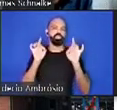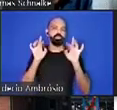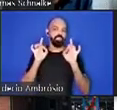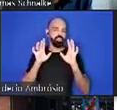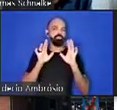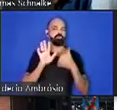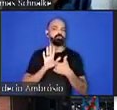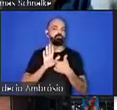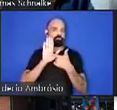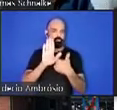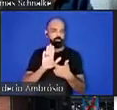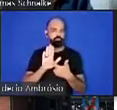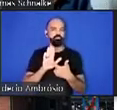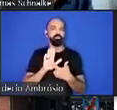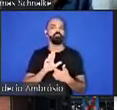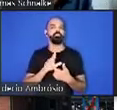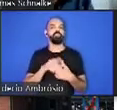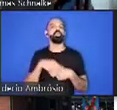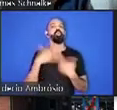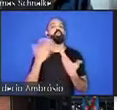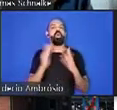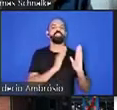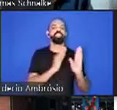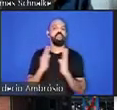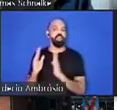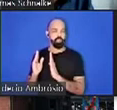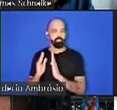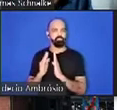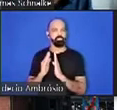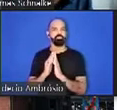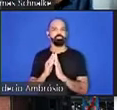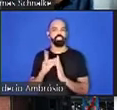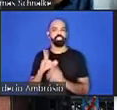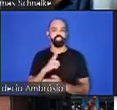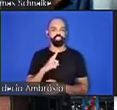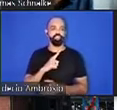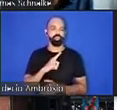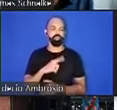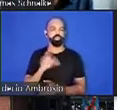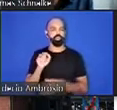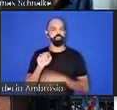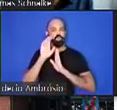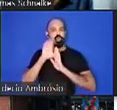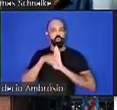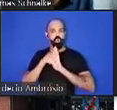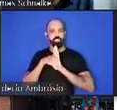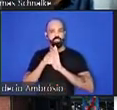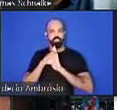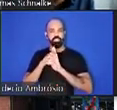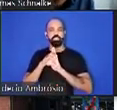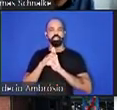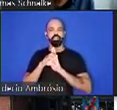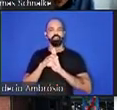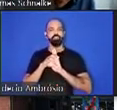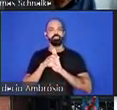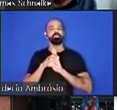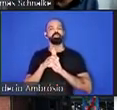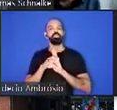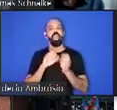e os estágios delas. Nós levamos esse conceito e